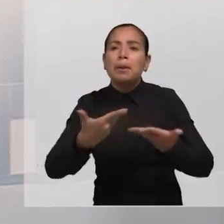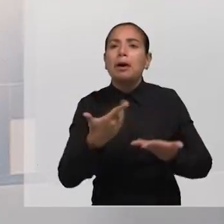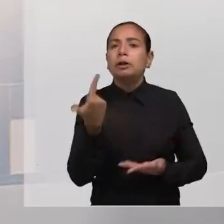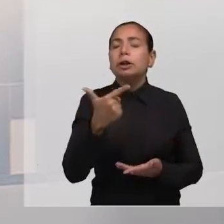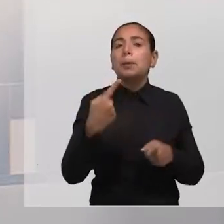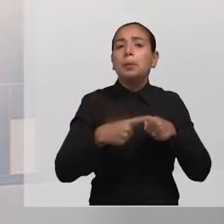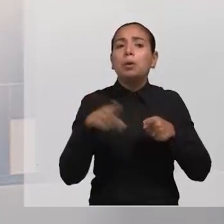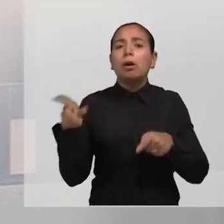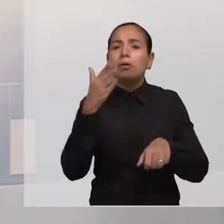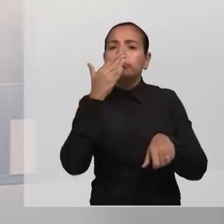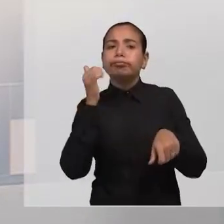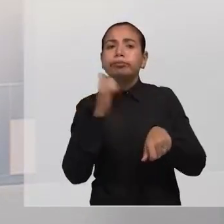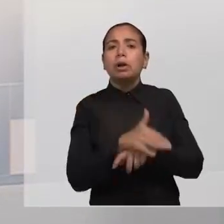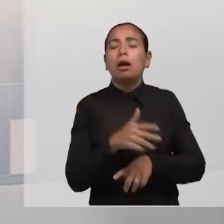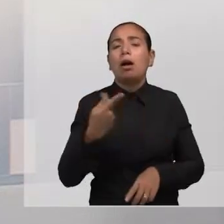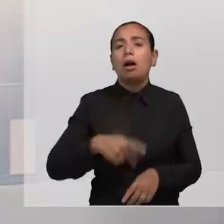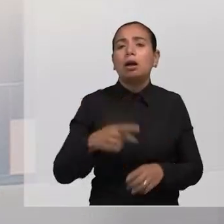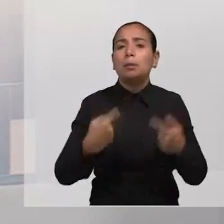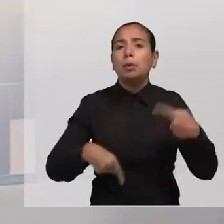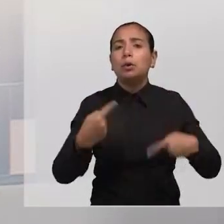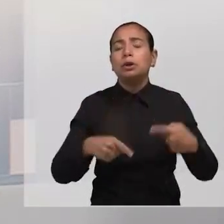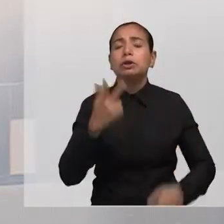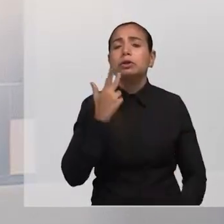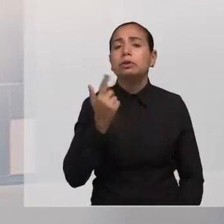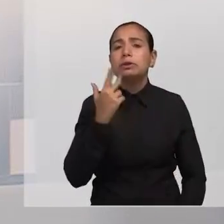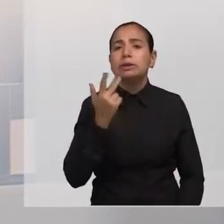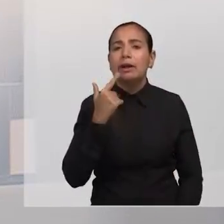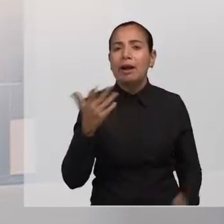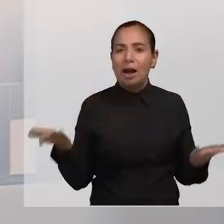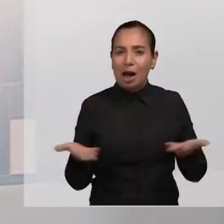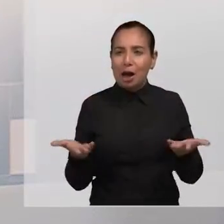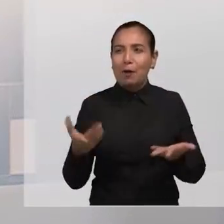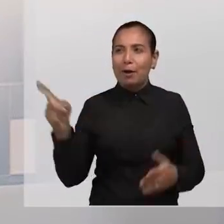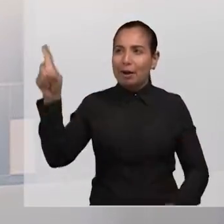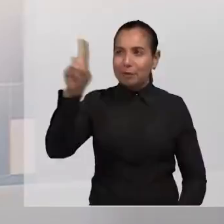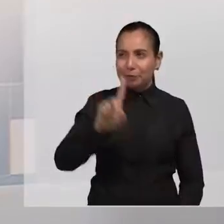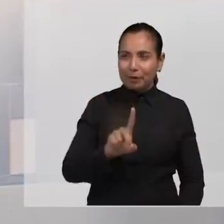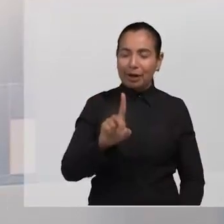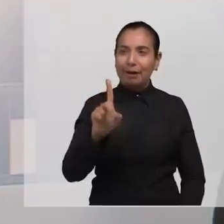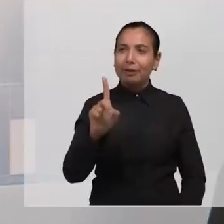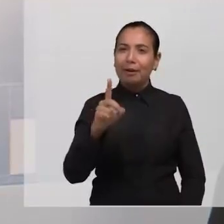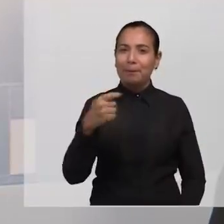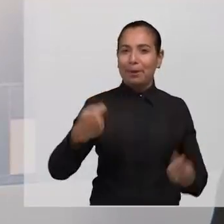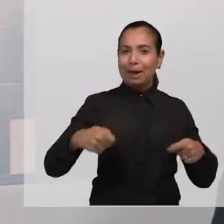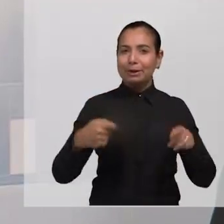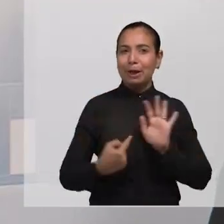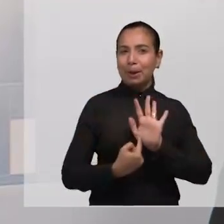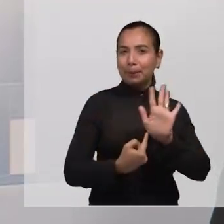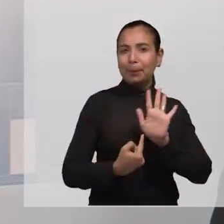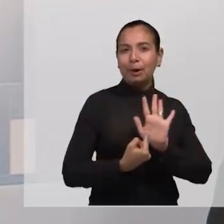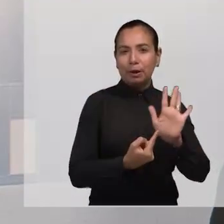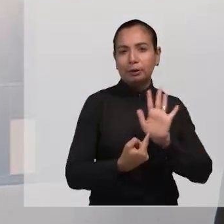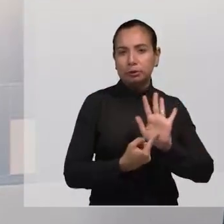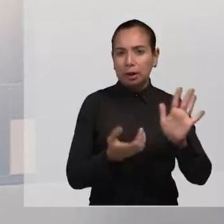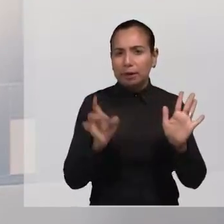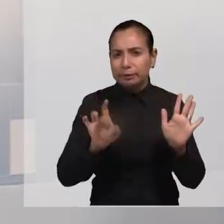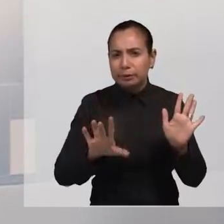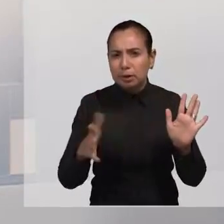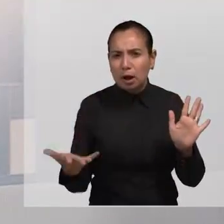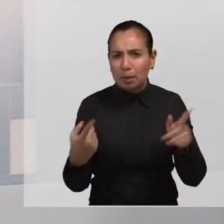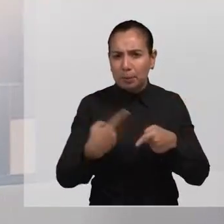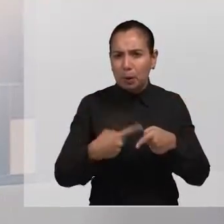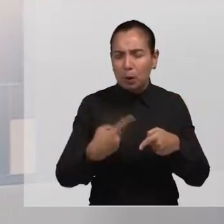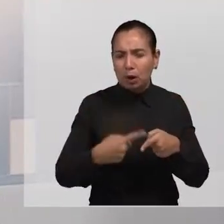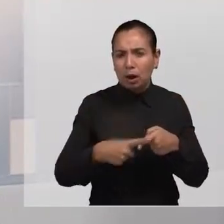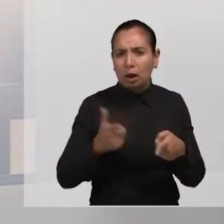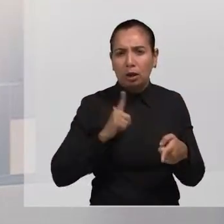todo respeito, a liderança do ex-presidente Lula, mas se Camilo hoje está onde está, foi por causa de